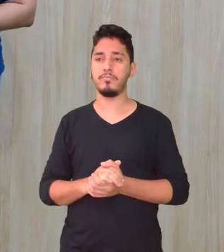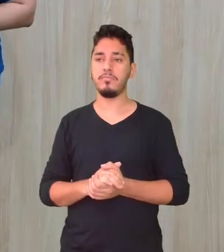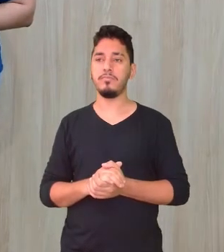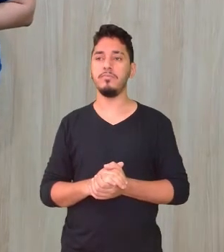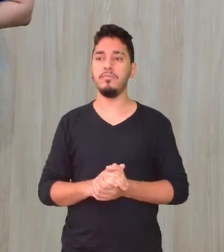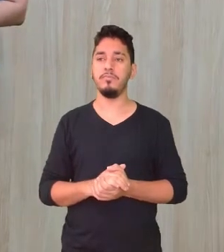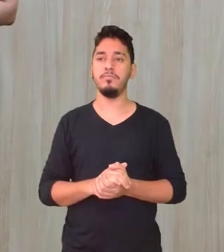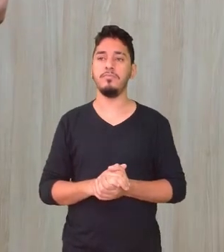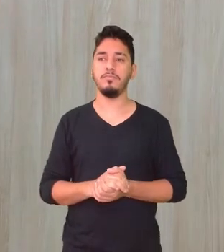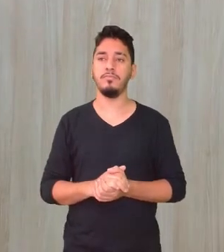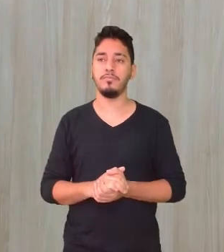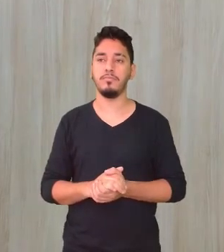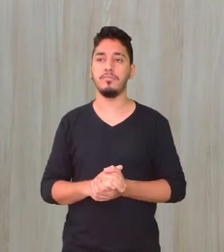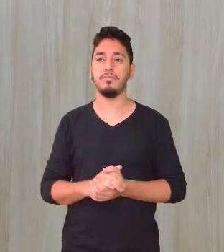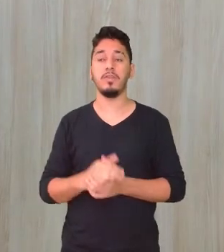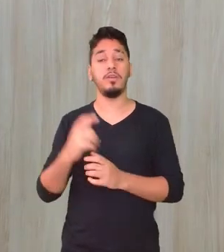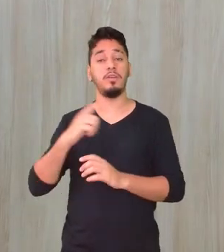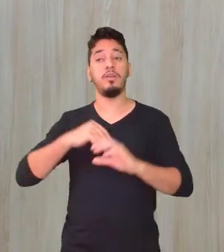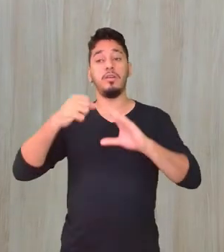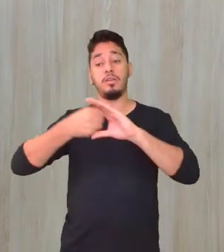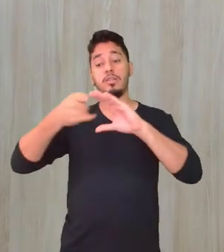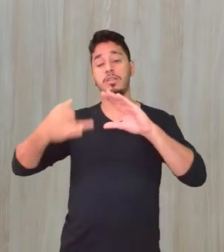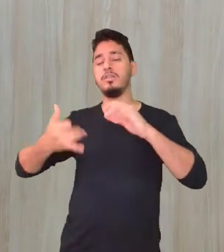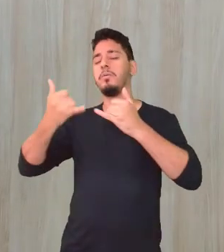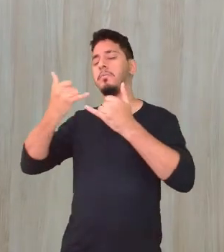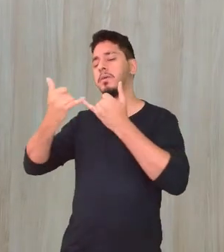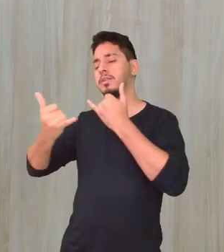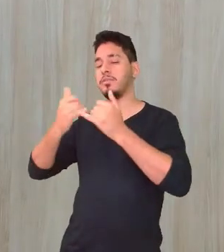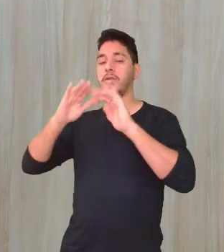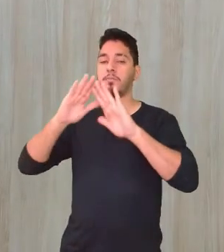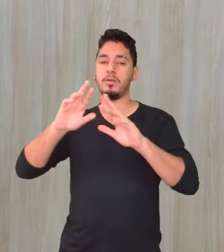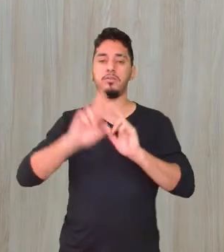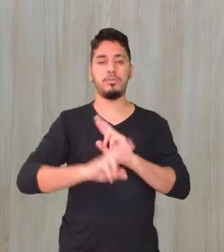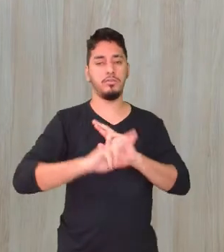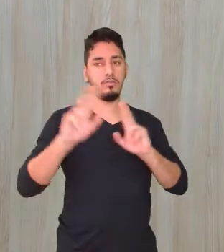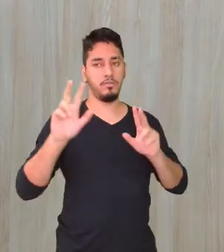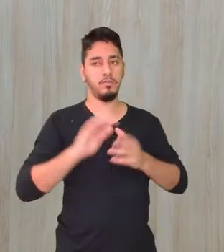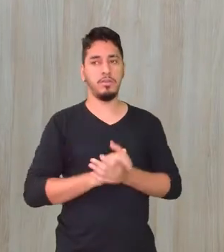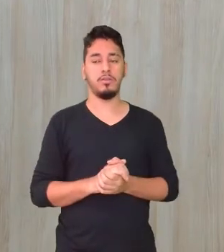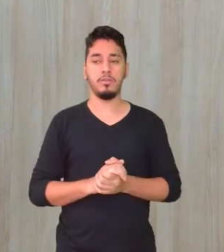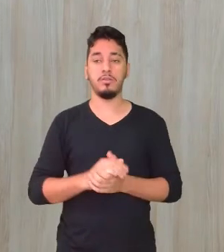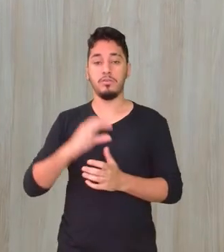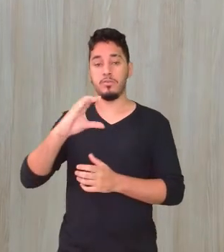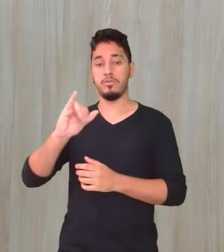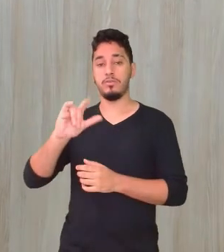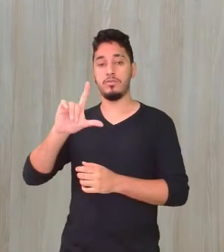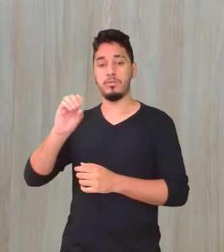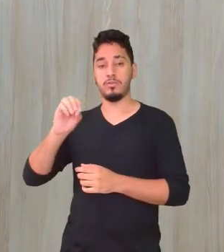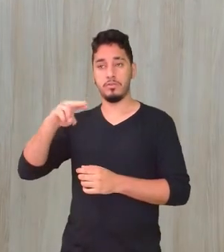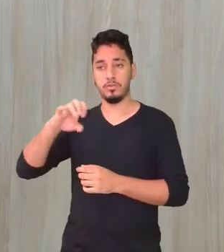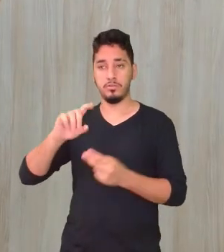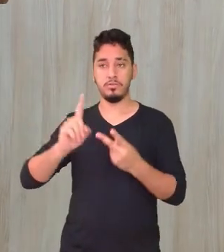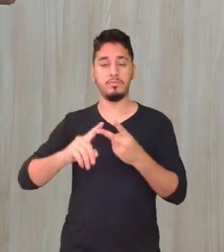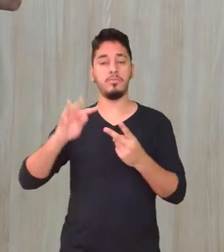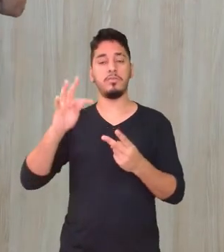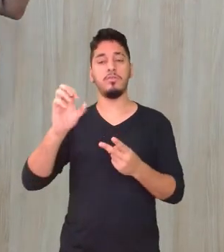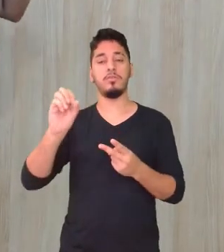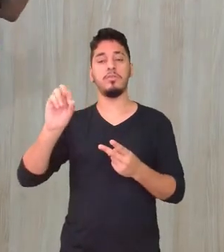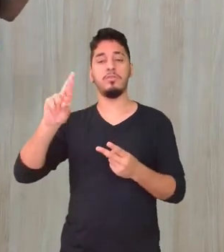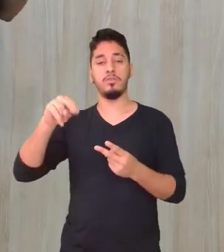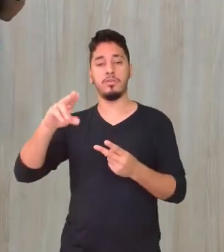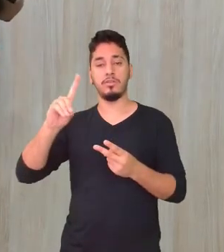olha só. Apresentam características semelhantes, porém diferem entre si, como eu falei, né? O ciclone e o tornado são